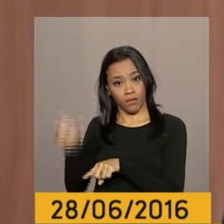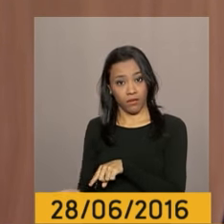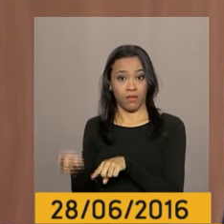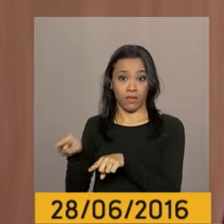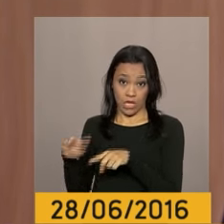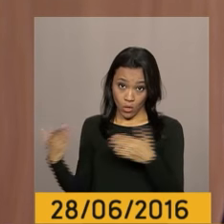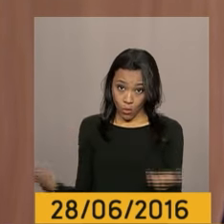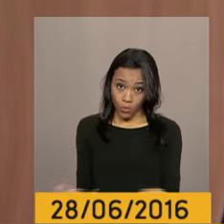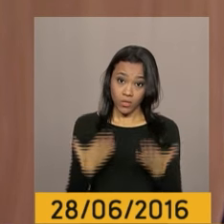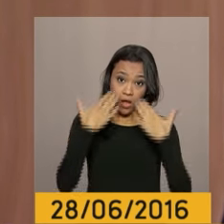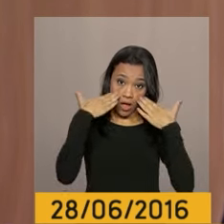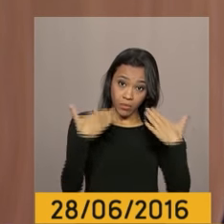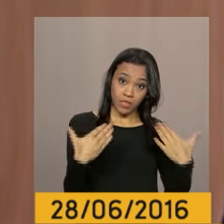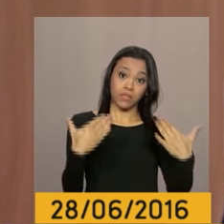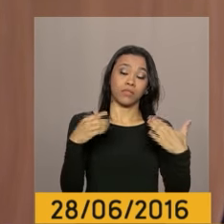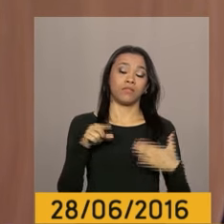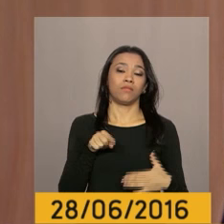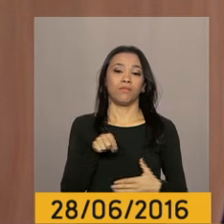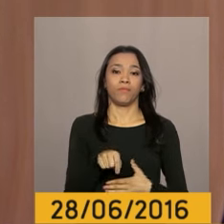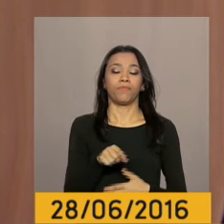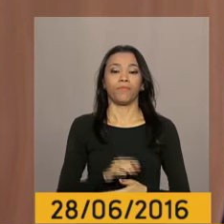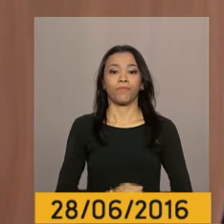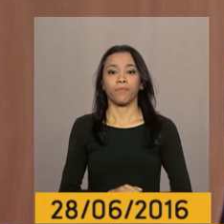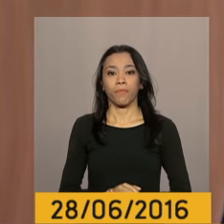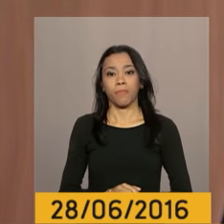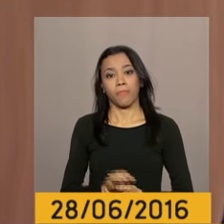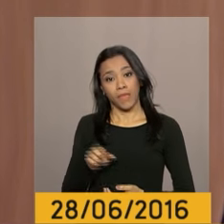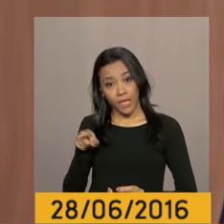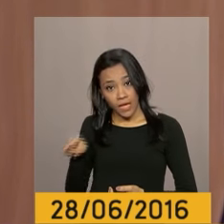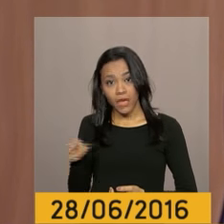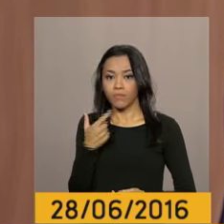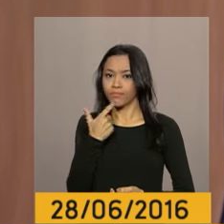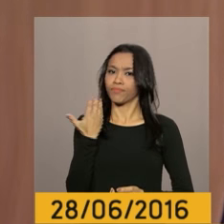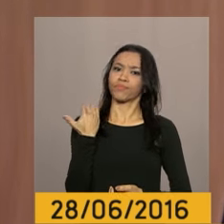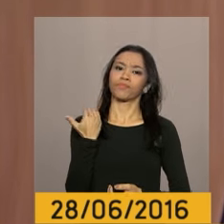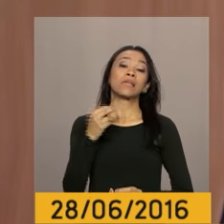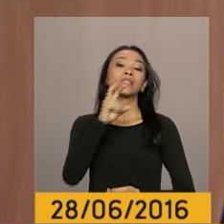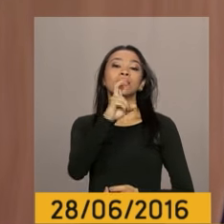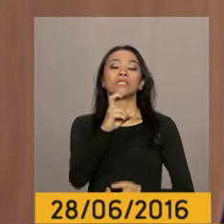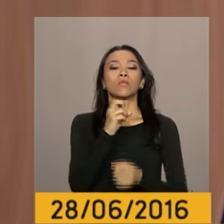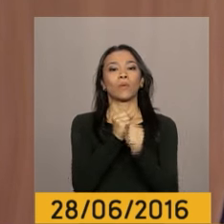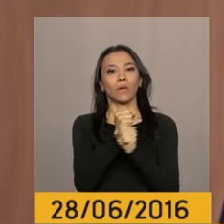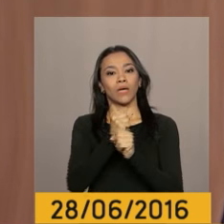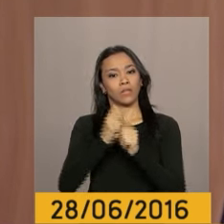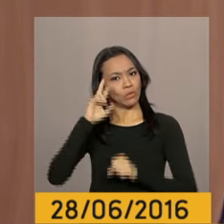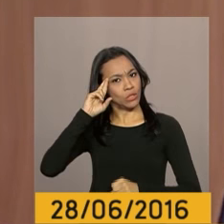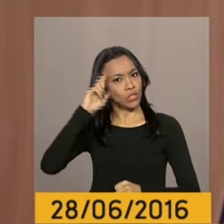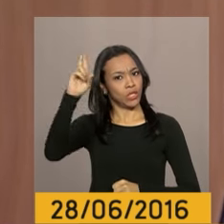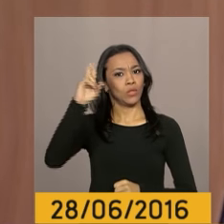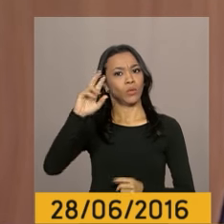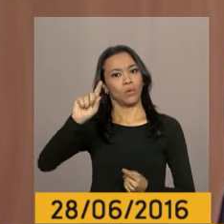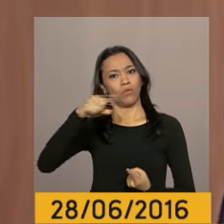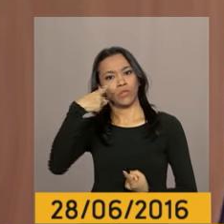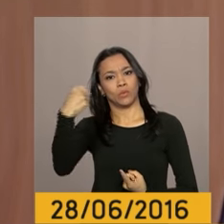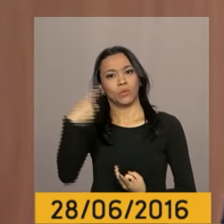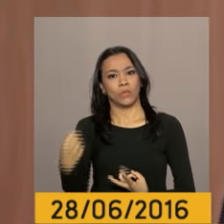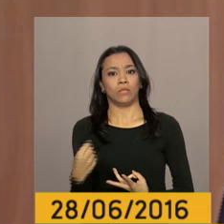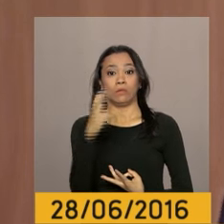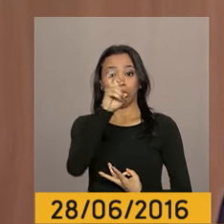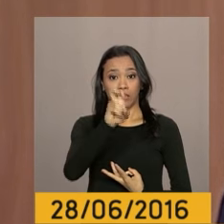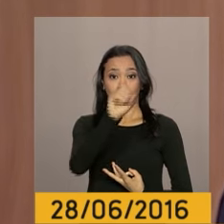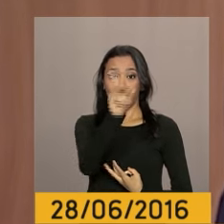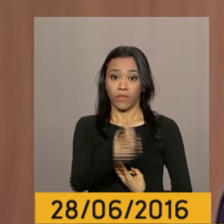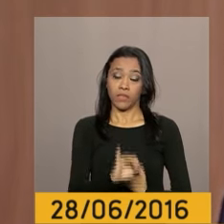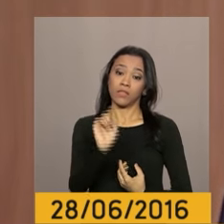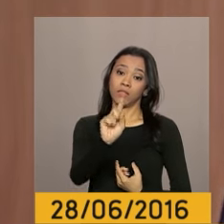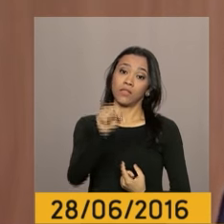apresenta essas notas. Foi, recentemente, 5 anos diretor da Casa, primeira administração e depois